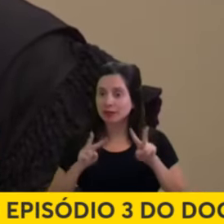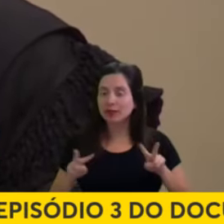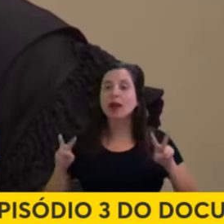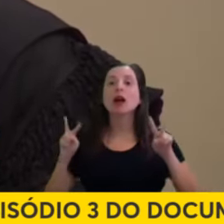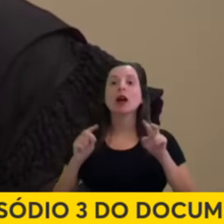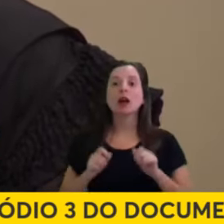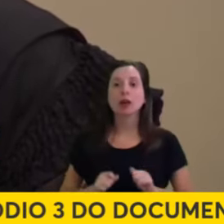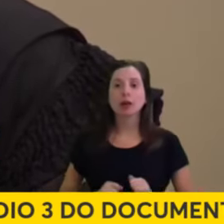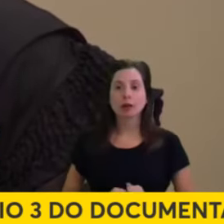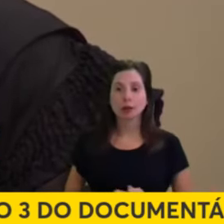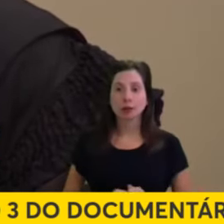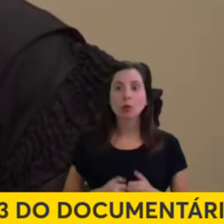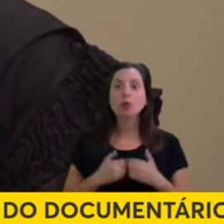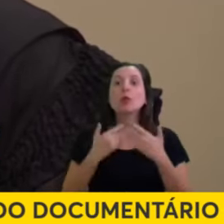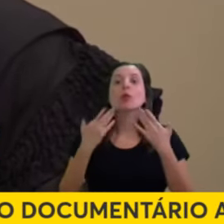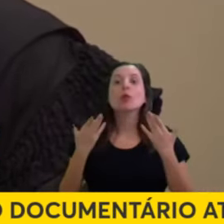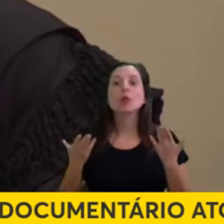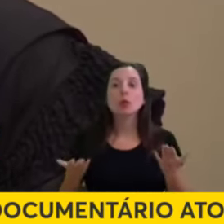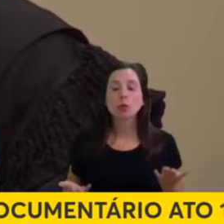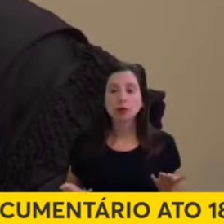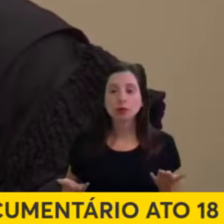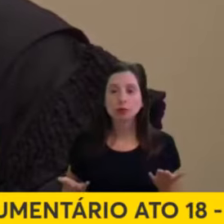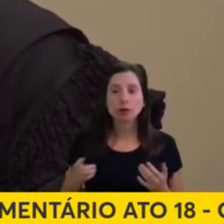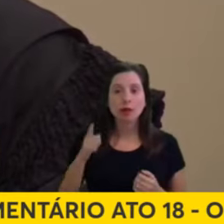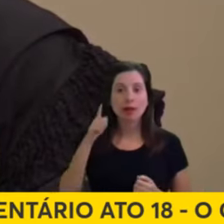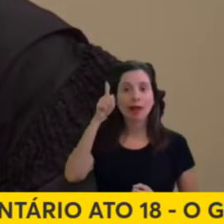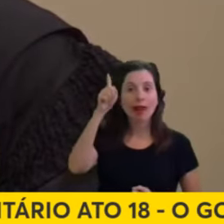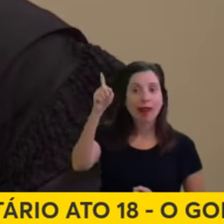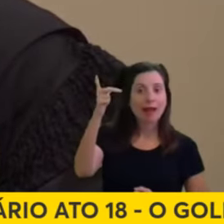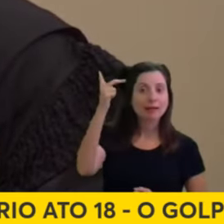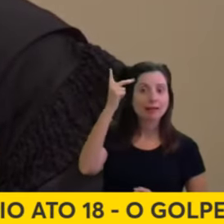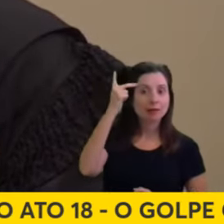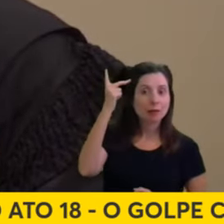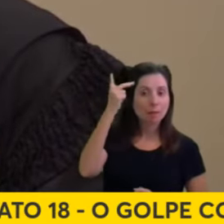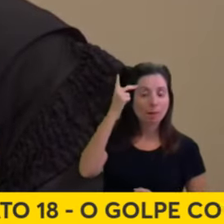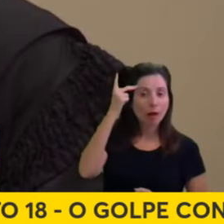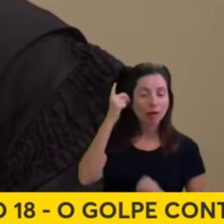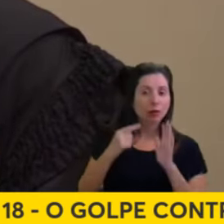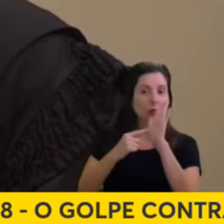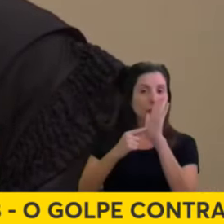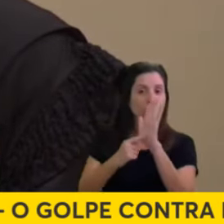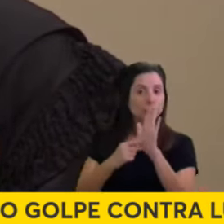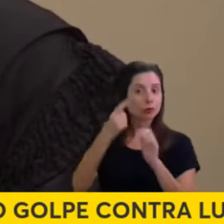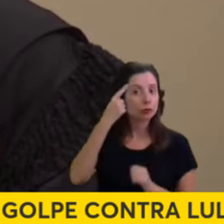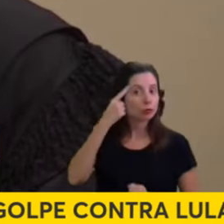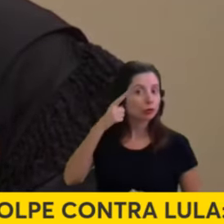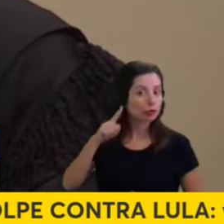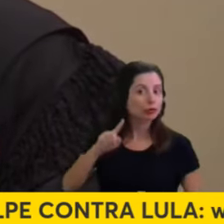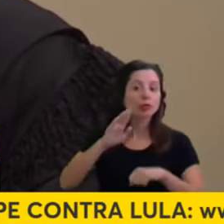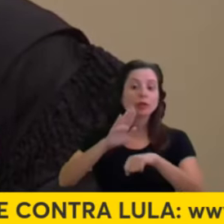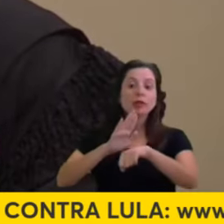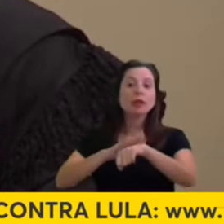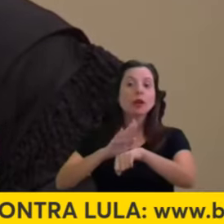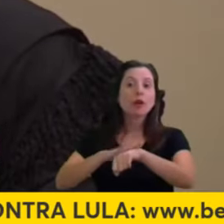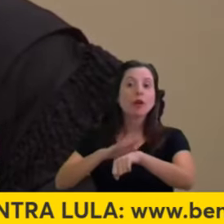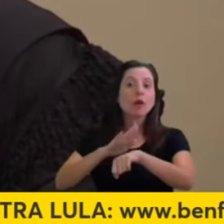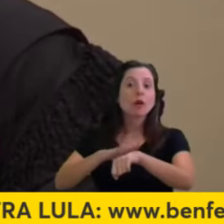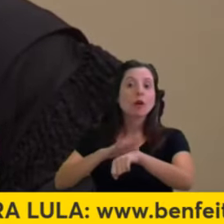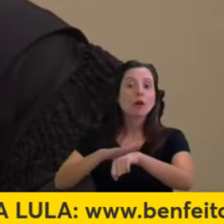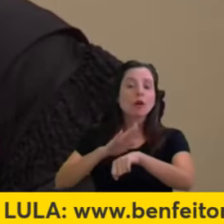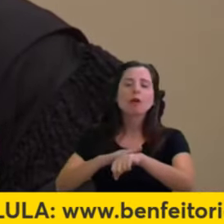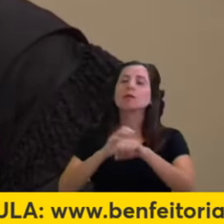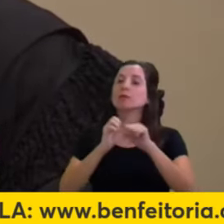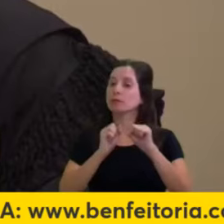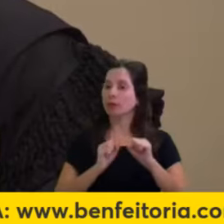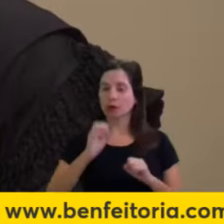quando ocorreram as incenses do no Brasil em São Paulo indicando datas e horários de exibição pelo que se pode depreender